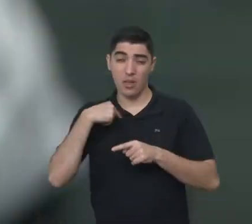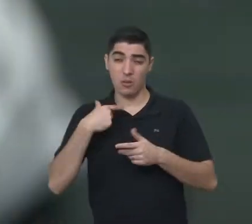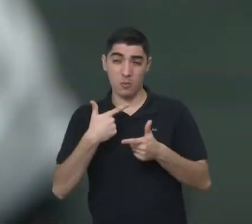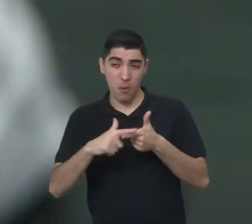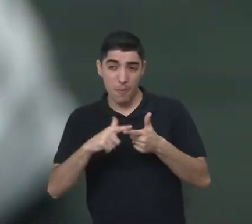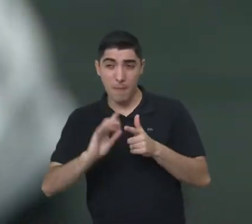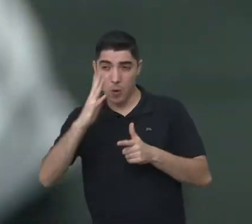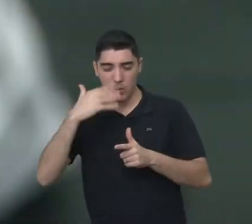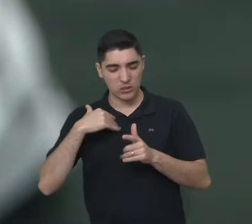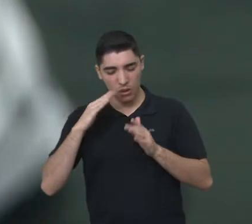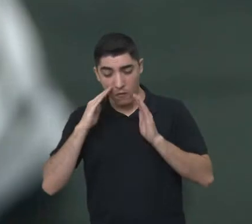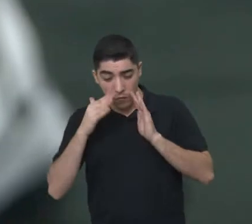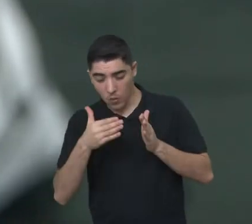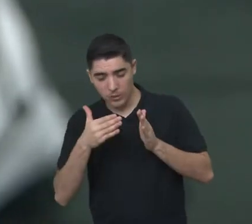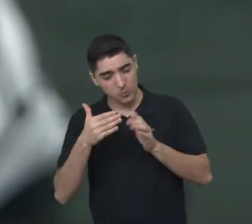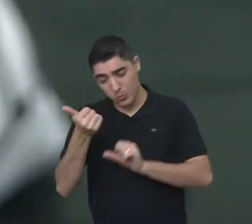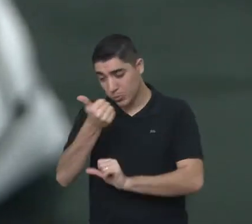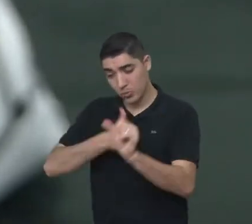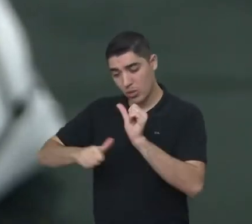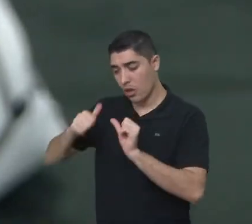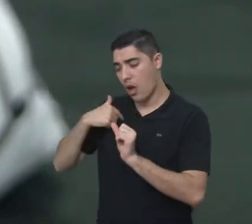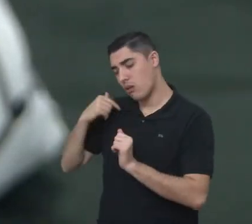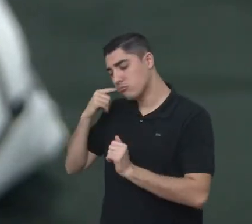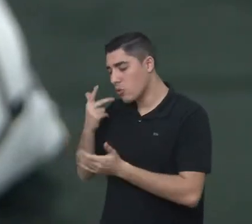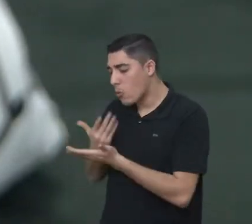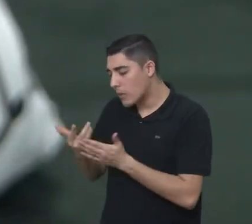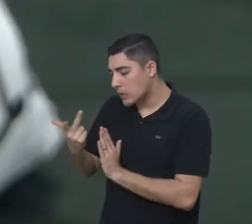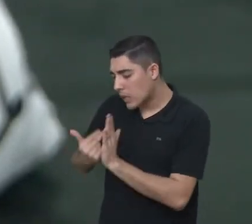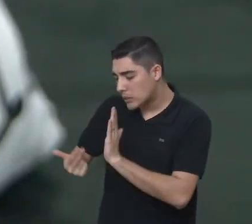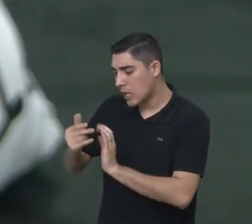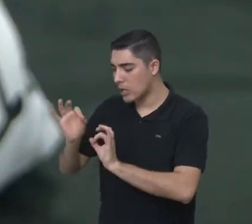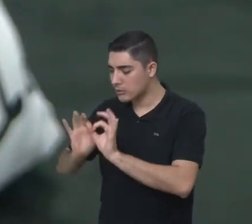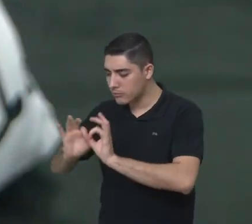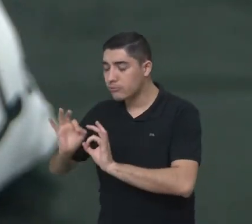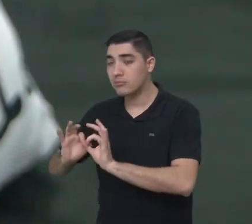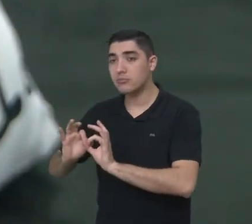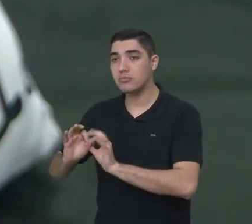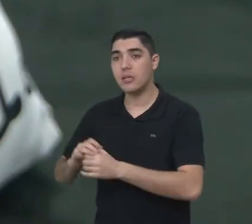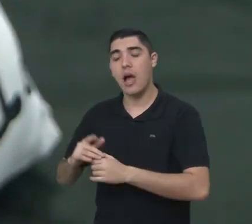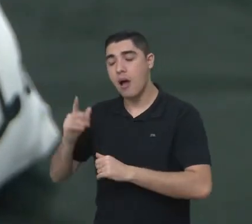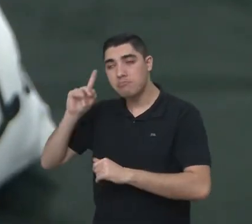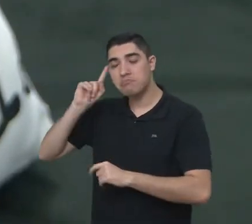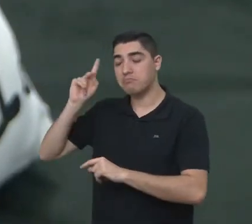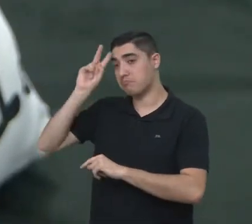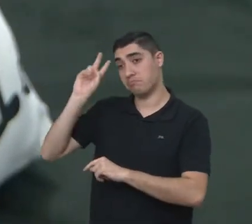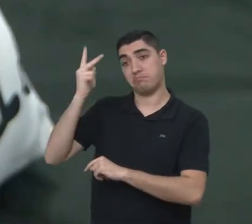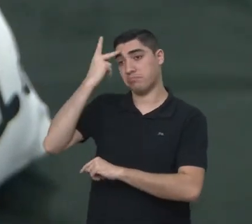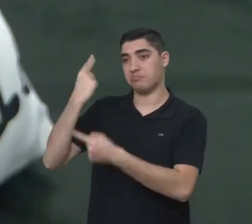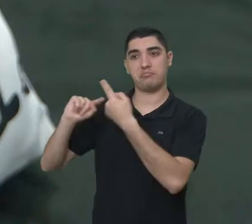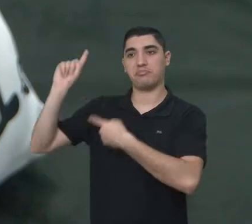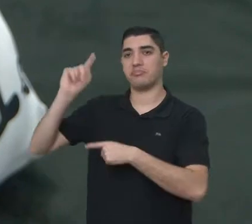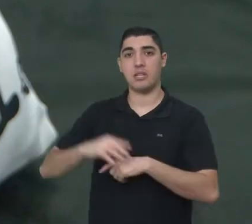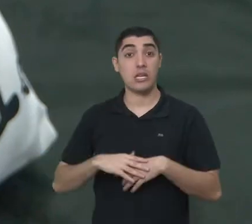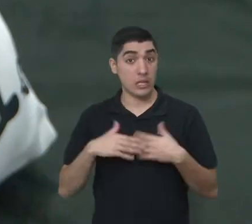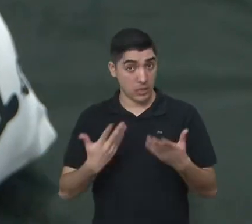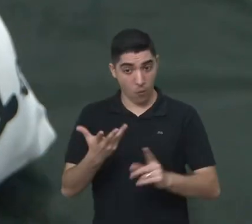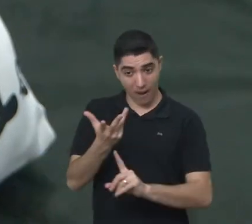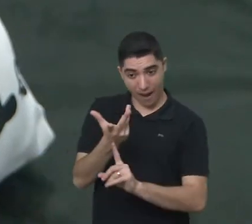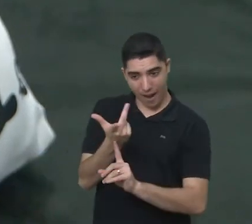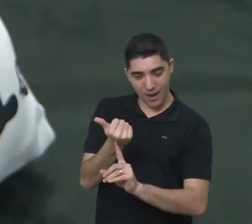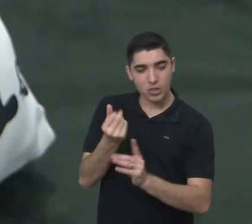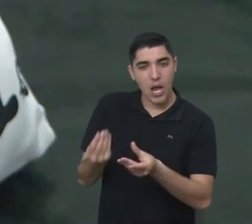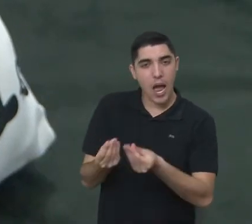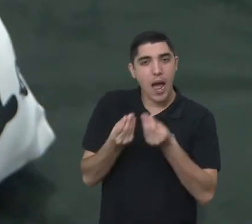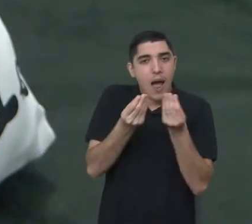assim. Foi fundamental, essencial para mim. Então, eu posso dizer que a arte te ajudou Muito.